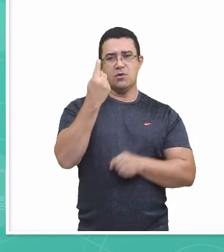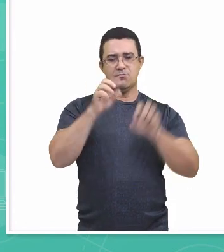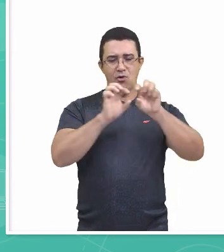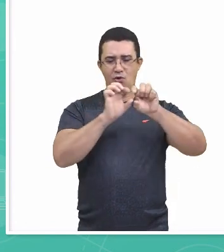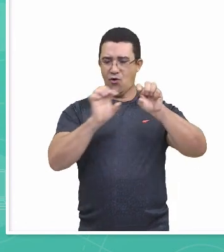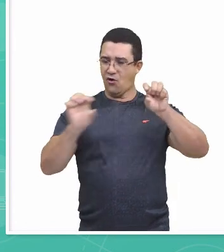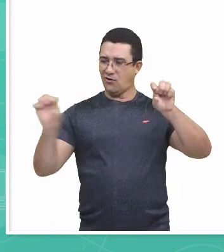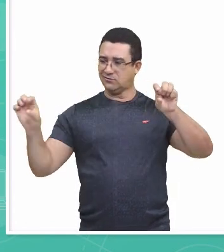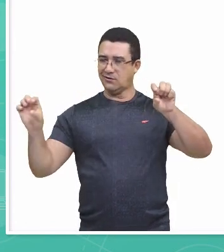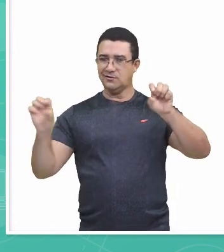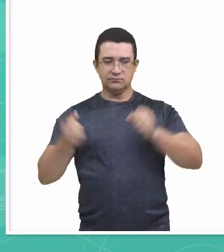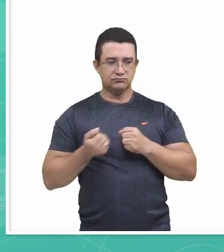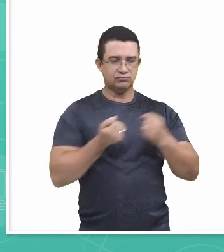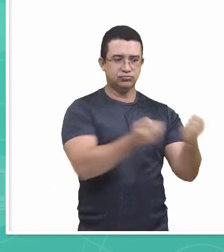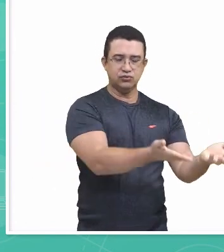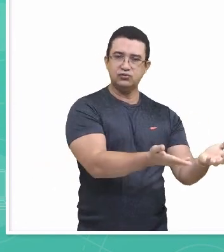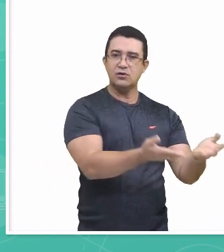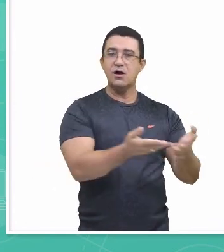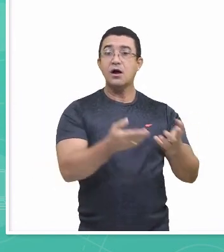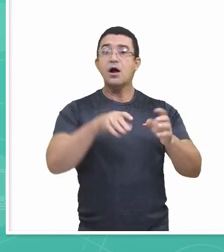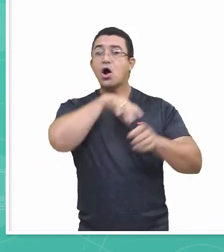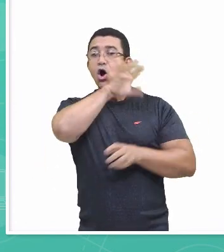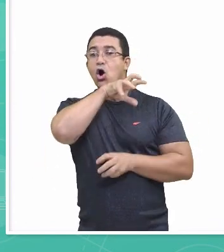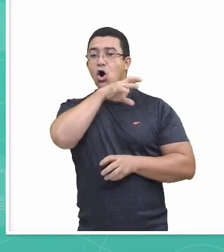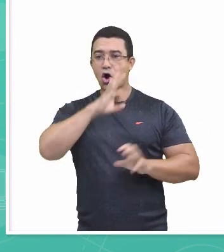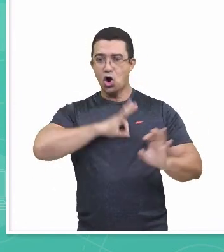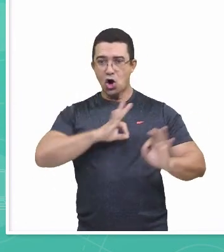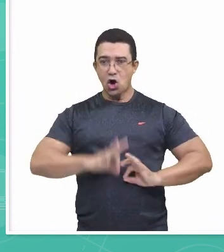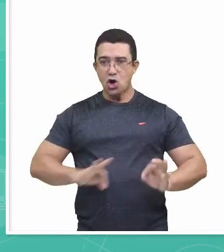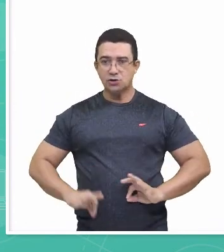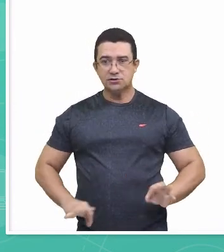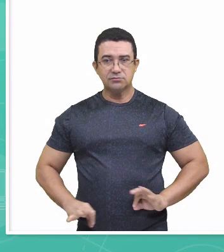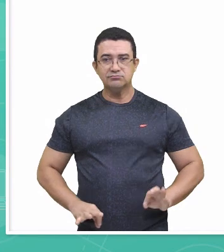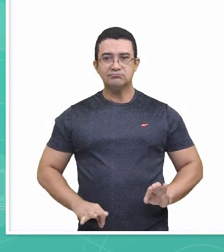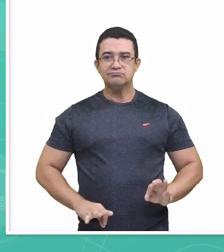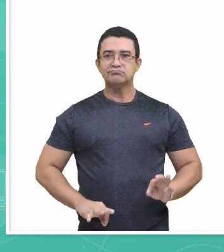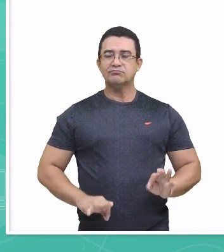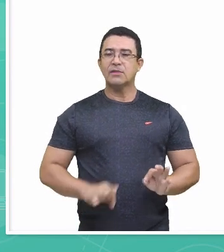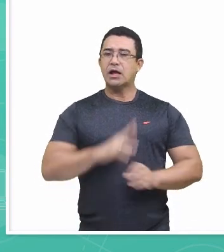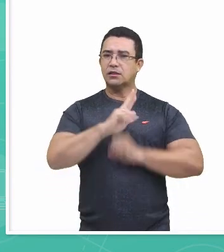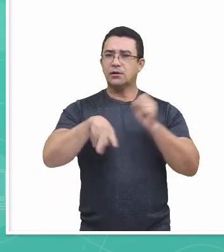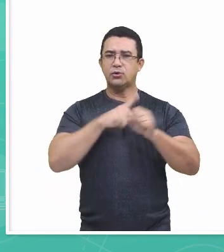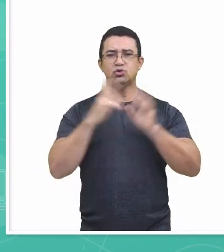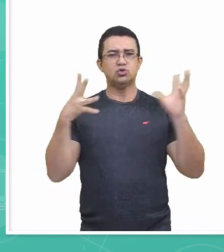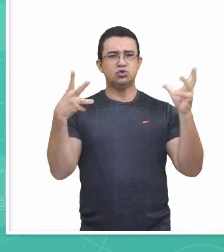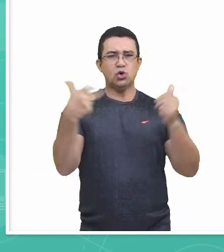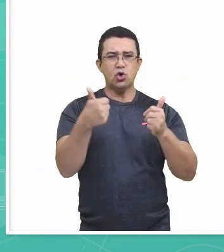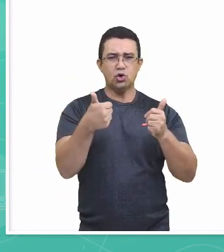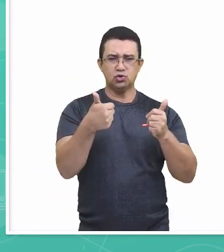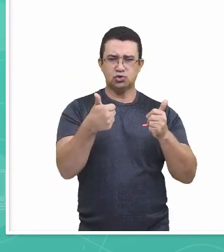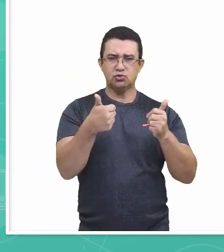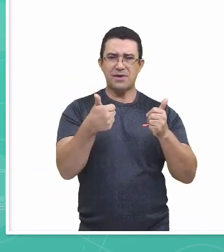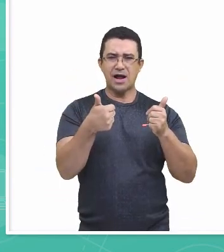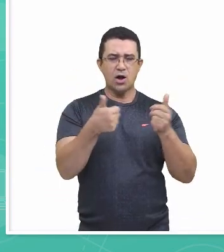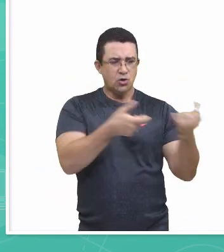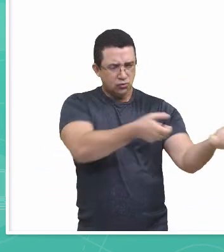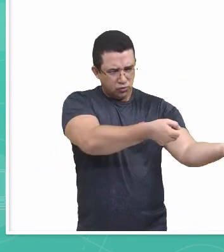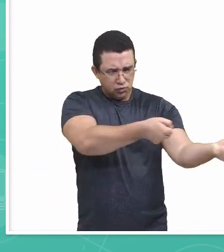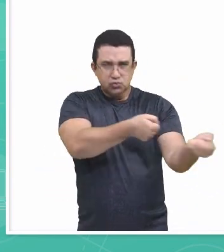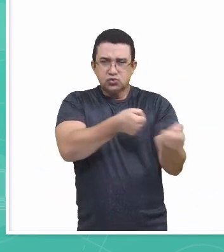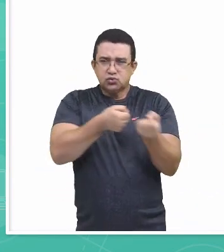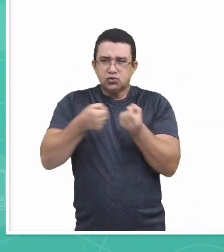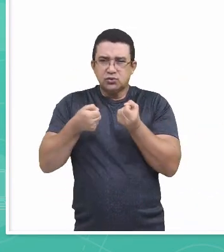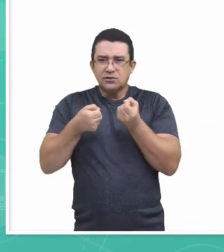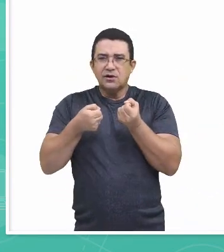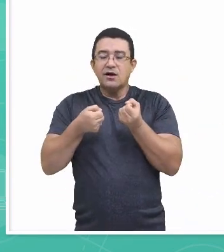onça. Com o esforço reunido de todos, conseguiram içá-la e logo se desamarraram,